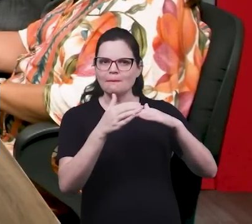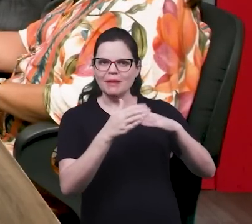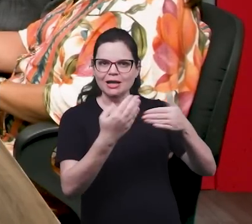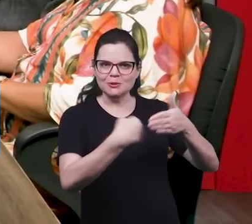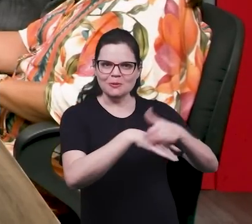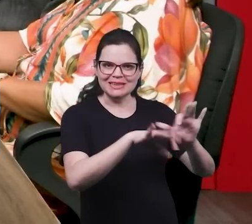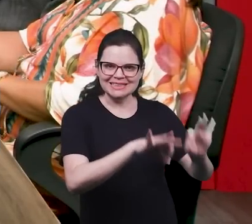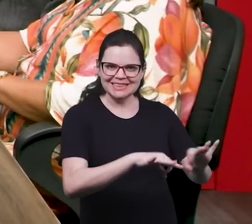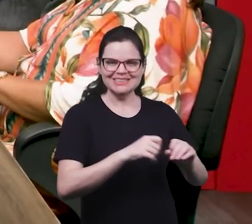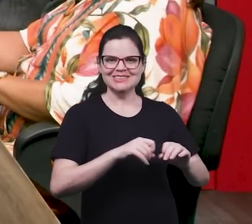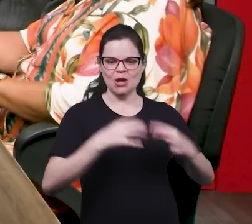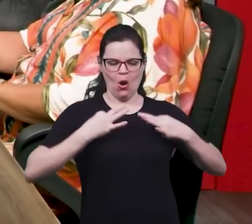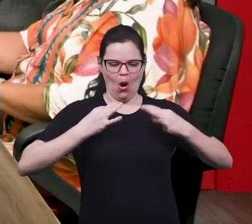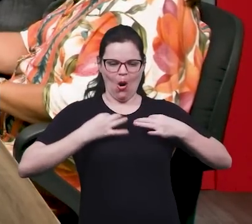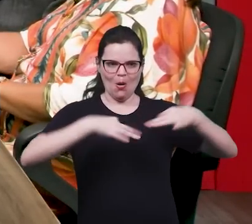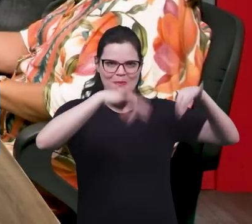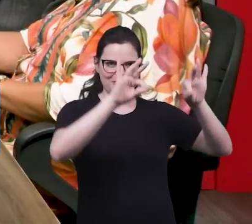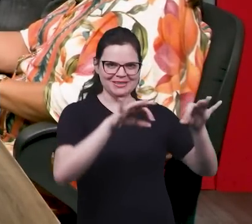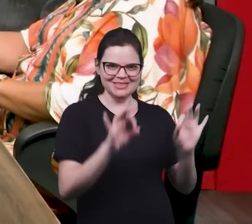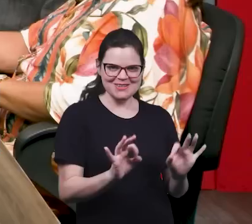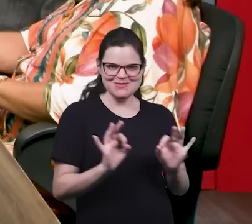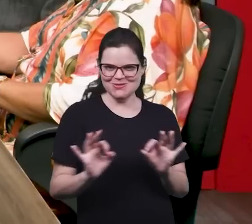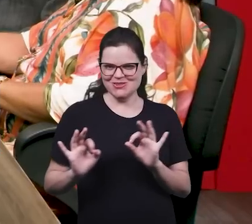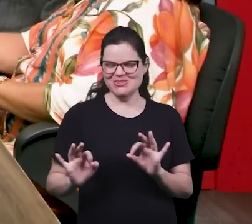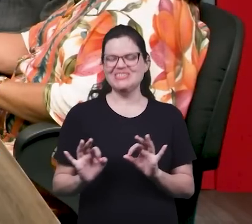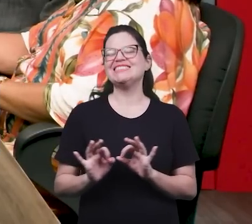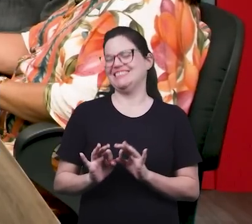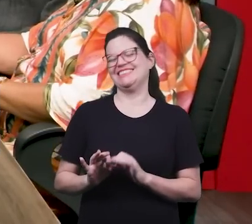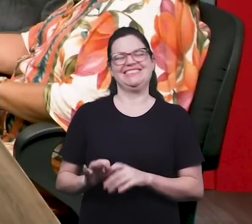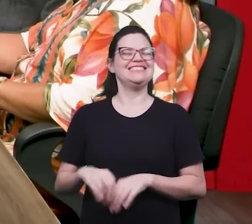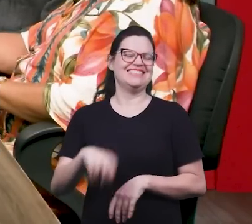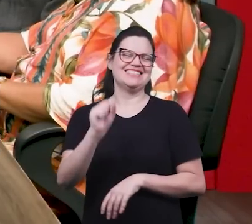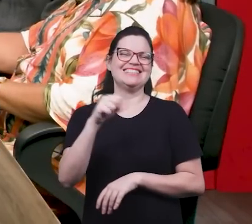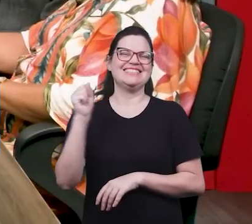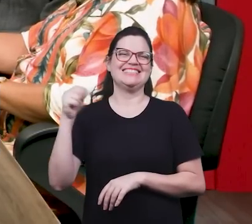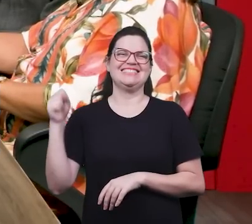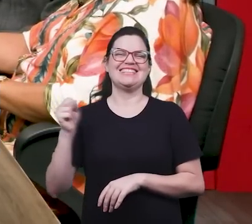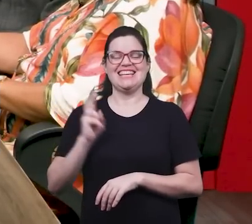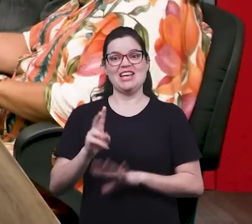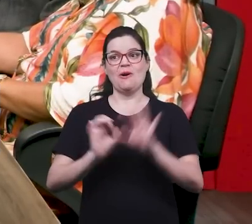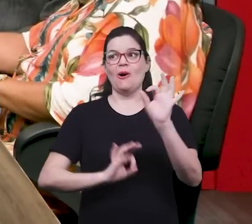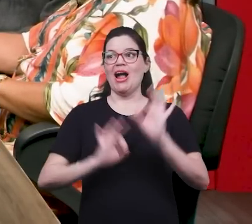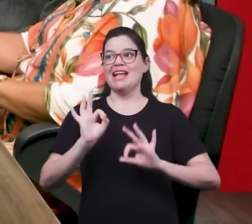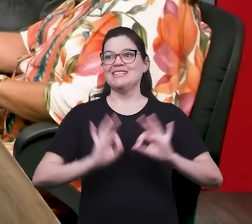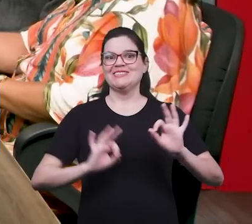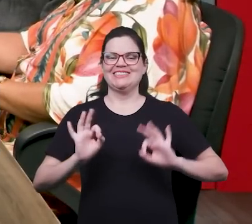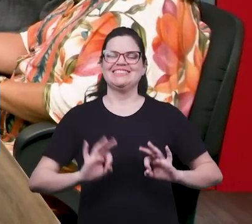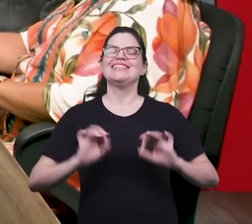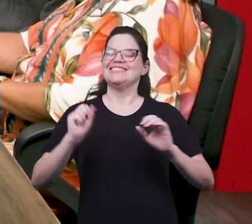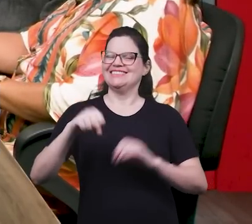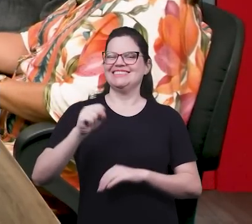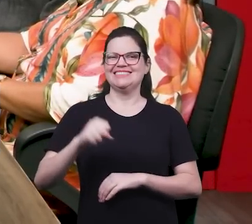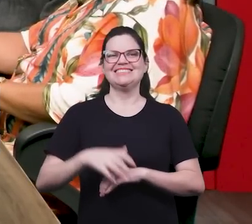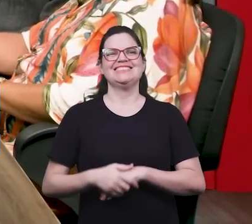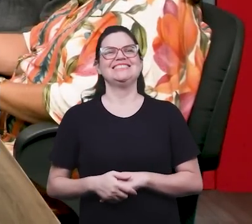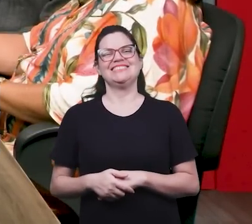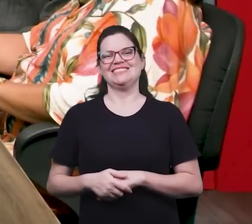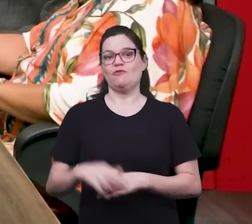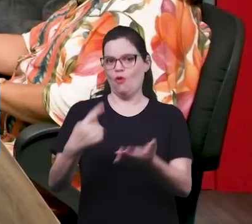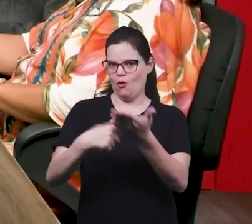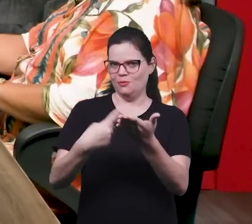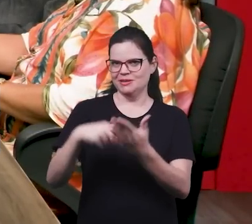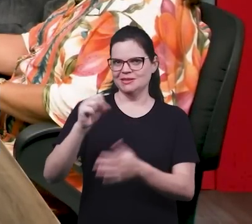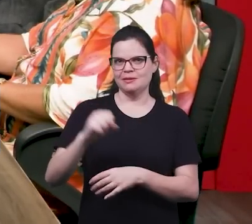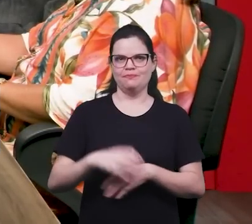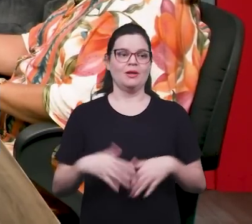da toalha, tá tudo certinho. Se não for, pode falar que é, tá? Se não for, a gente vai combinar aqui de falar que é, né, pastor?